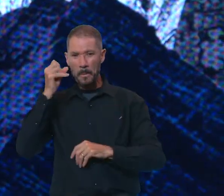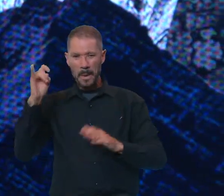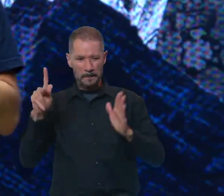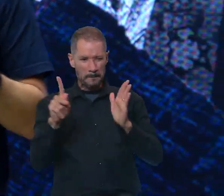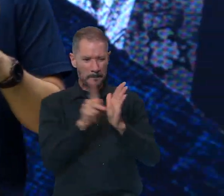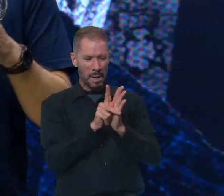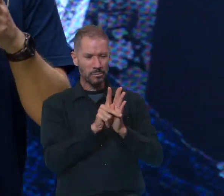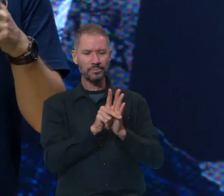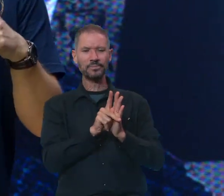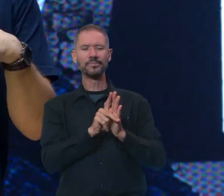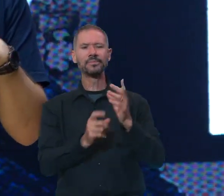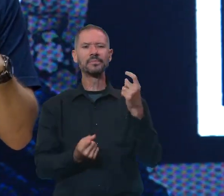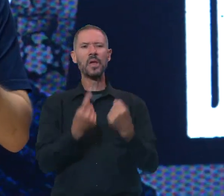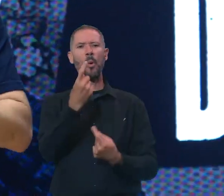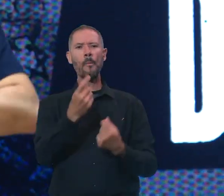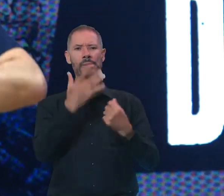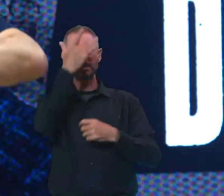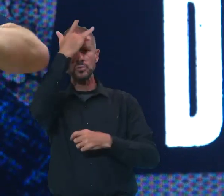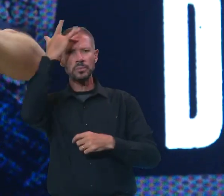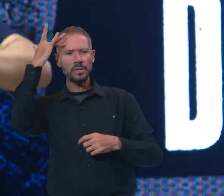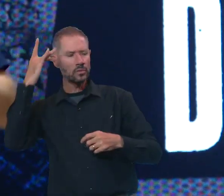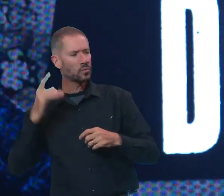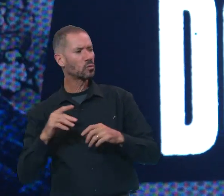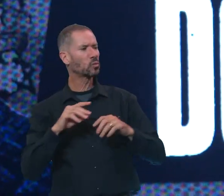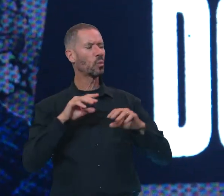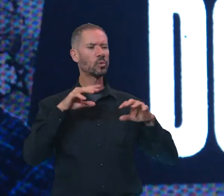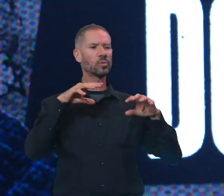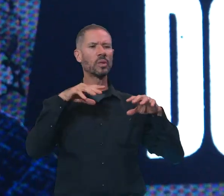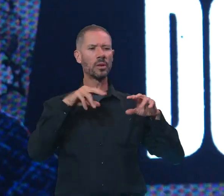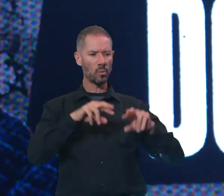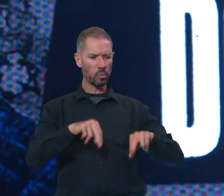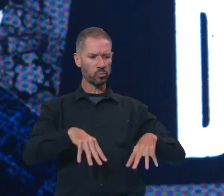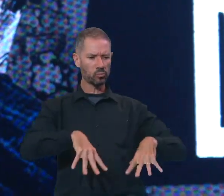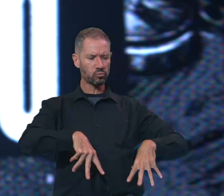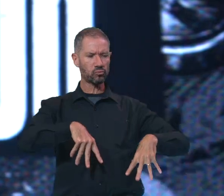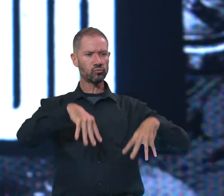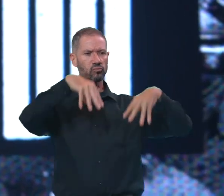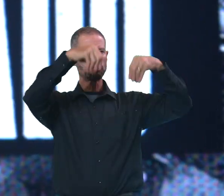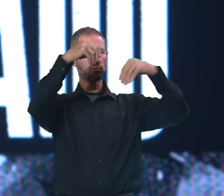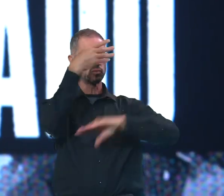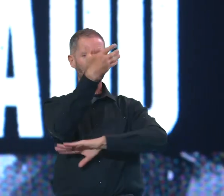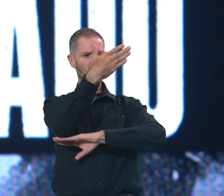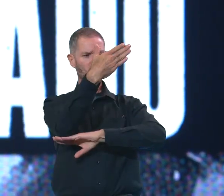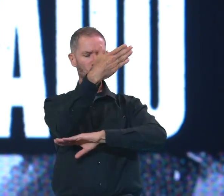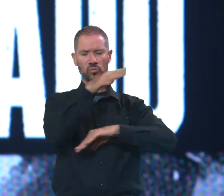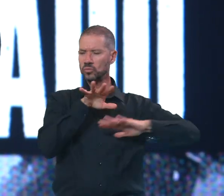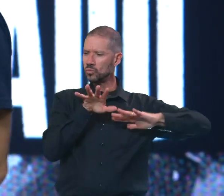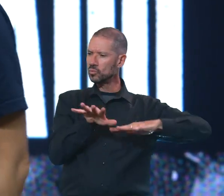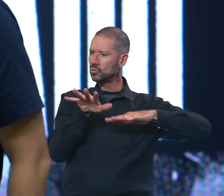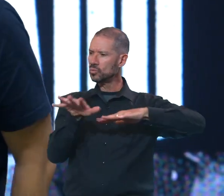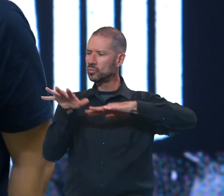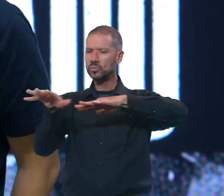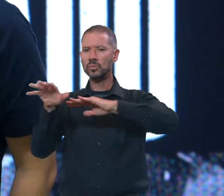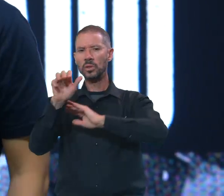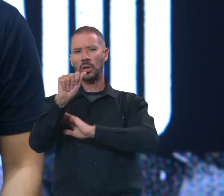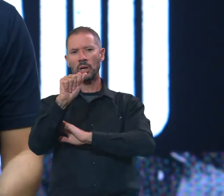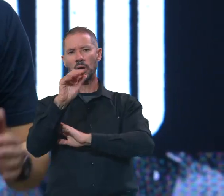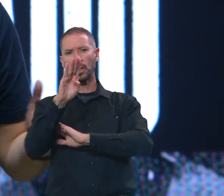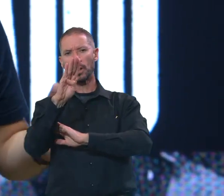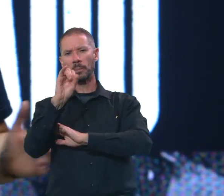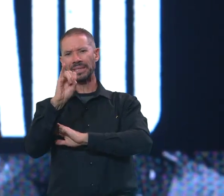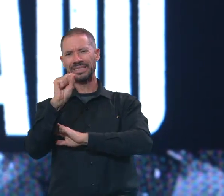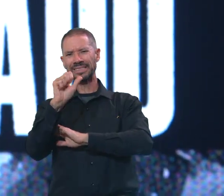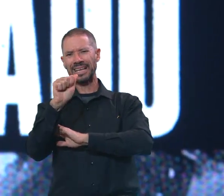deixa algumas das pessoas próximas a ele ainda no reino e sai com alguns dos seus soldados, como Abissai, que é um dos homens citados aqui no